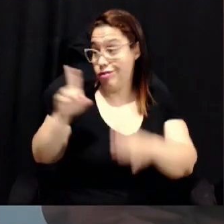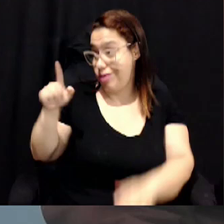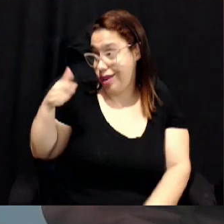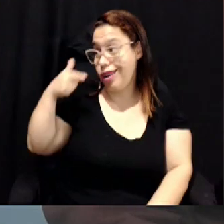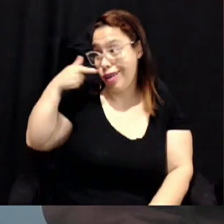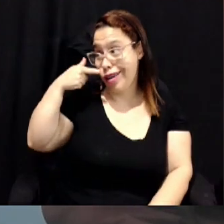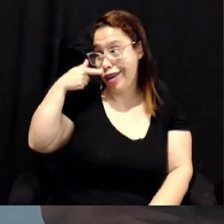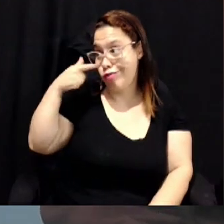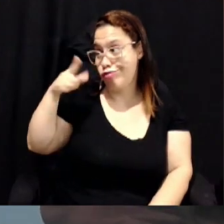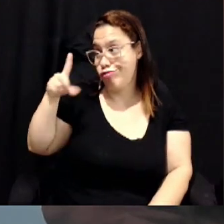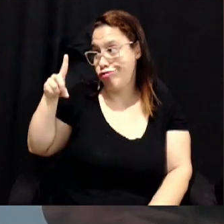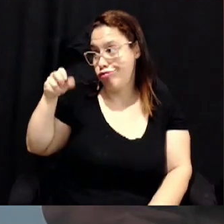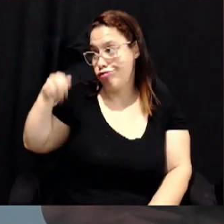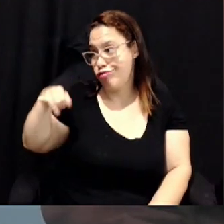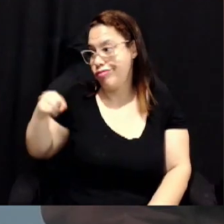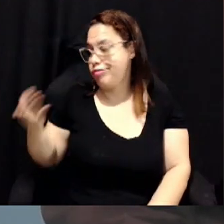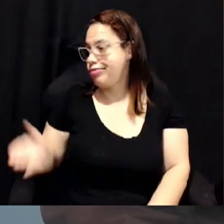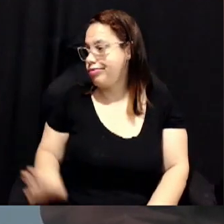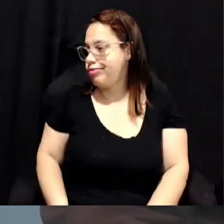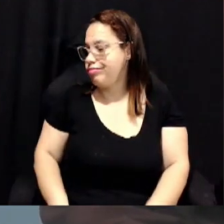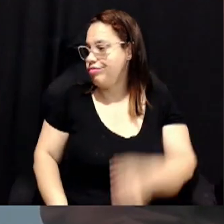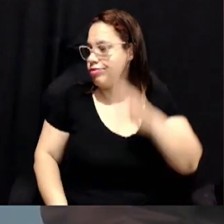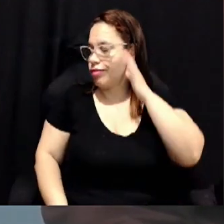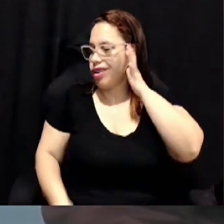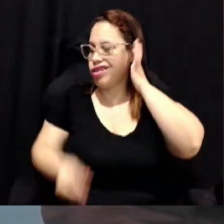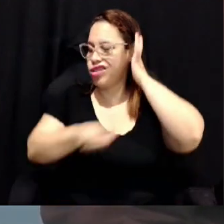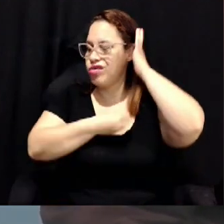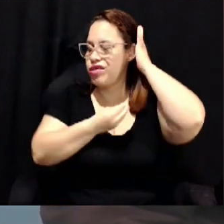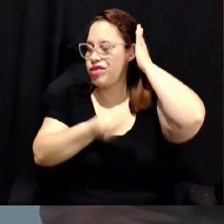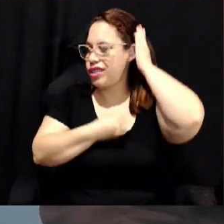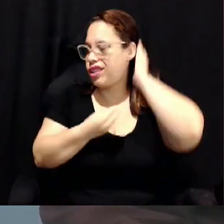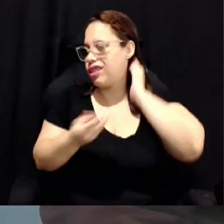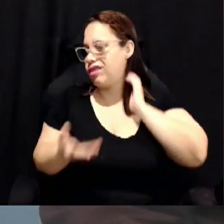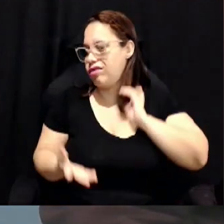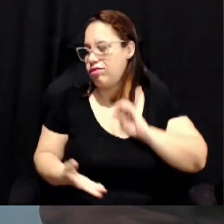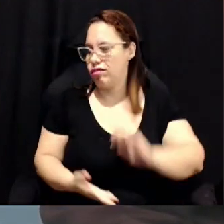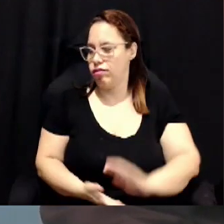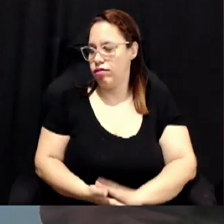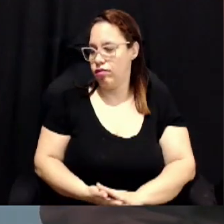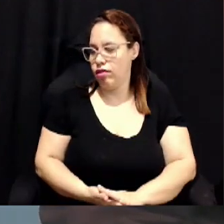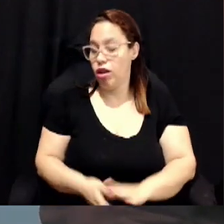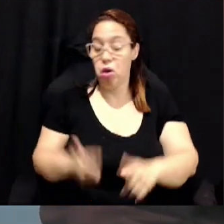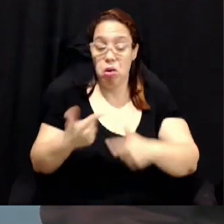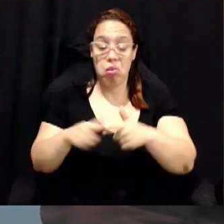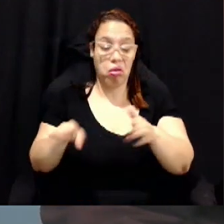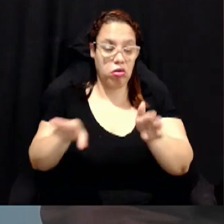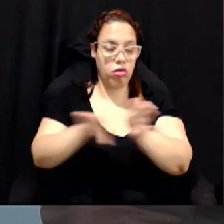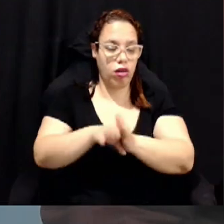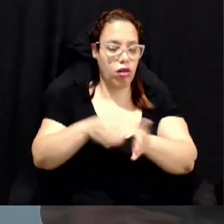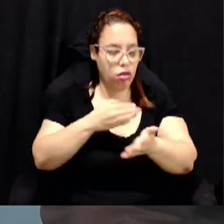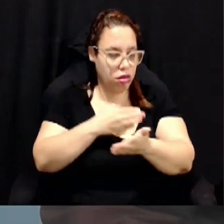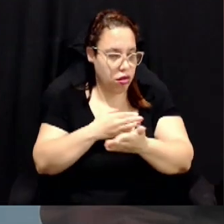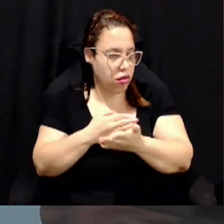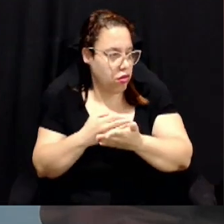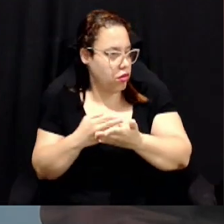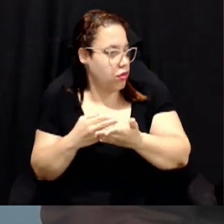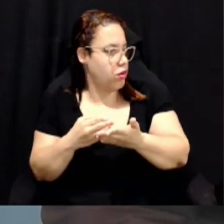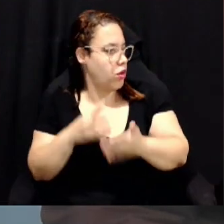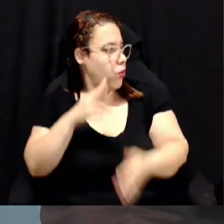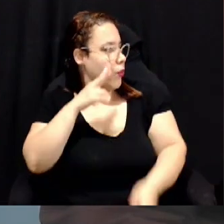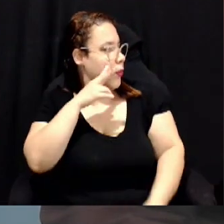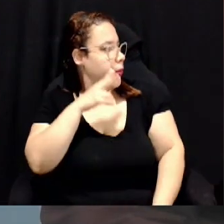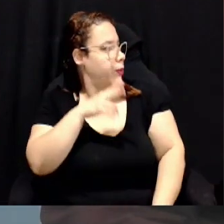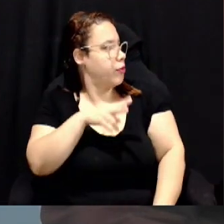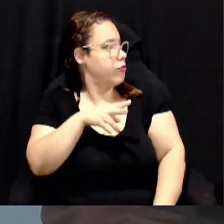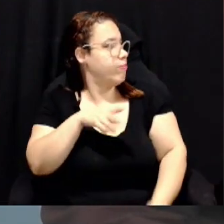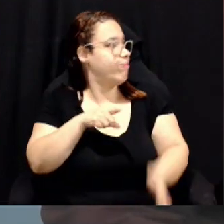gente até então, a gente vivencia, mas a partir do momento que o problema chega até você, aí você começa a ver ele com outros olhos e começa a pesquisar e começa a